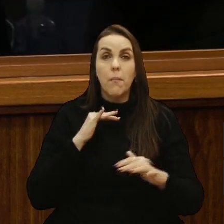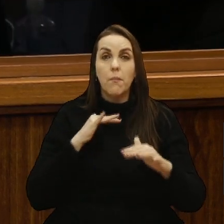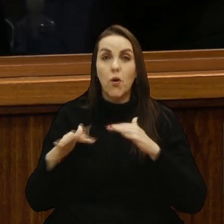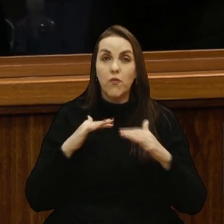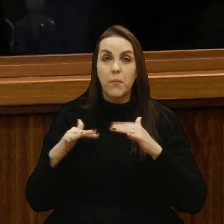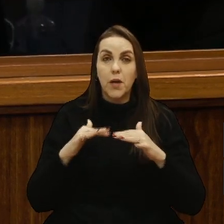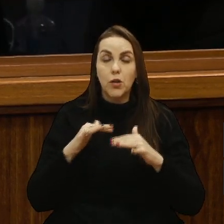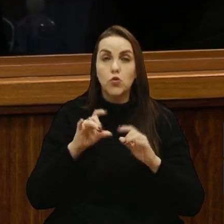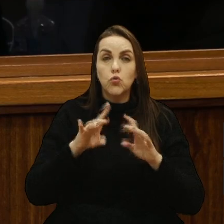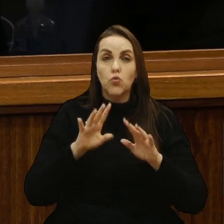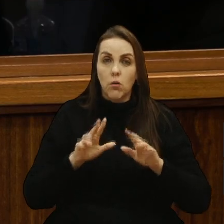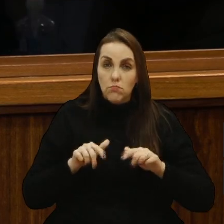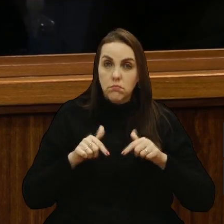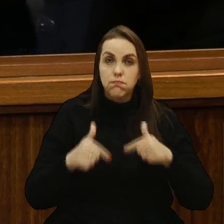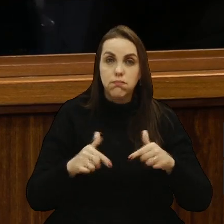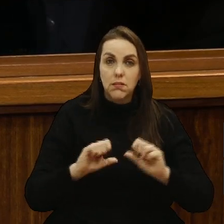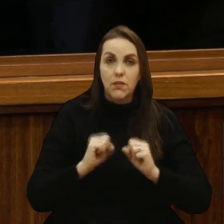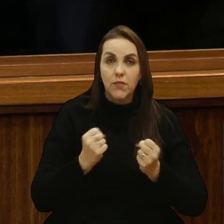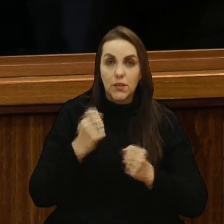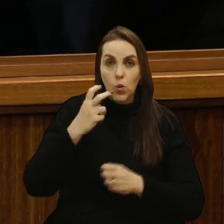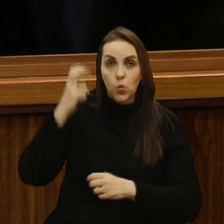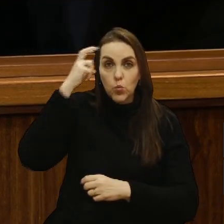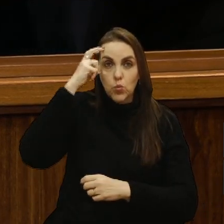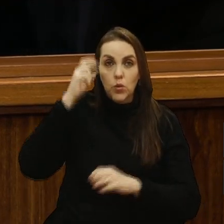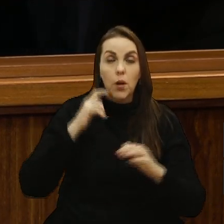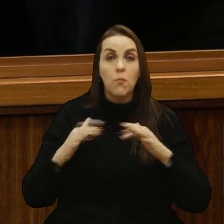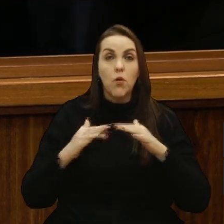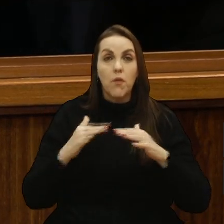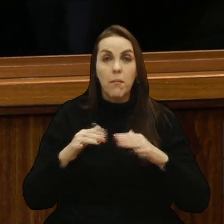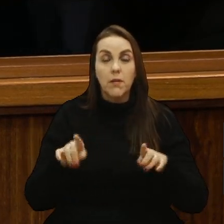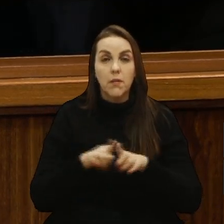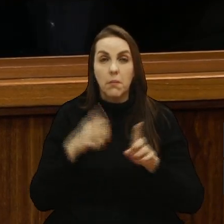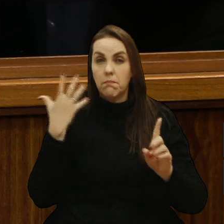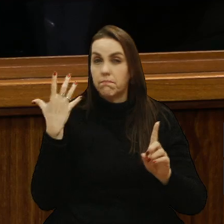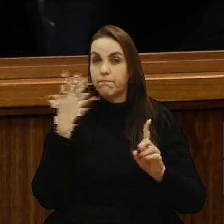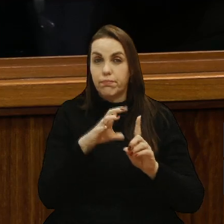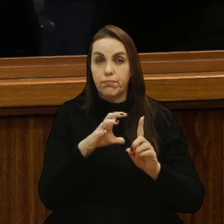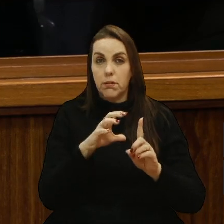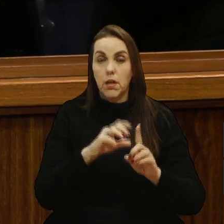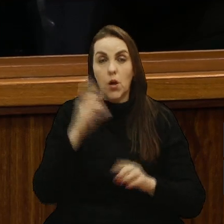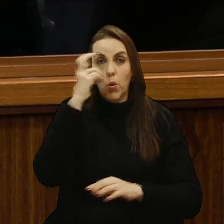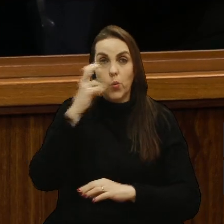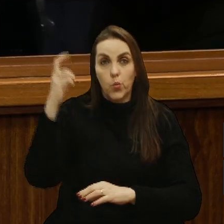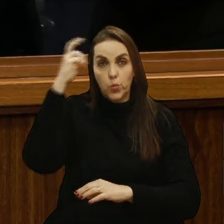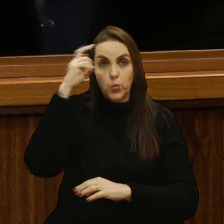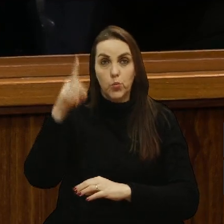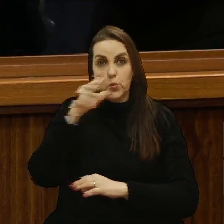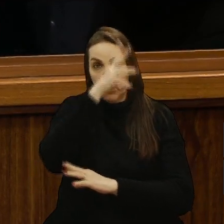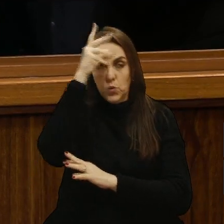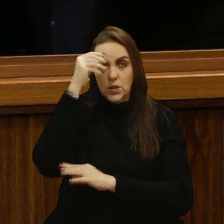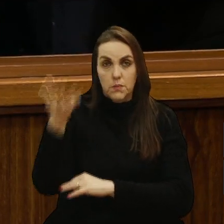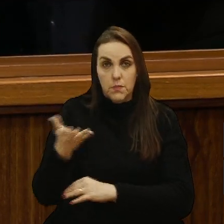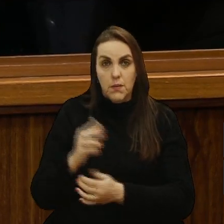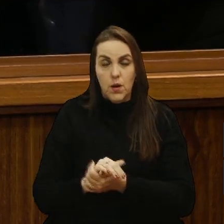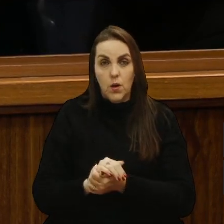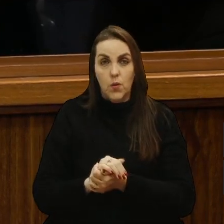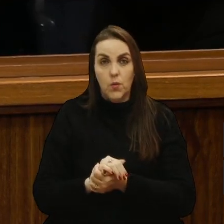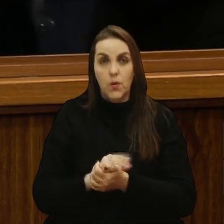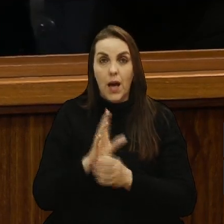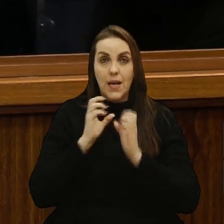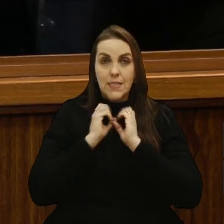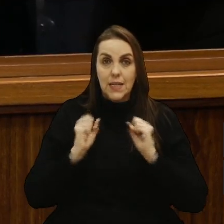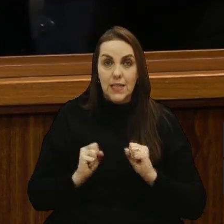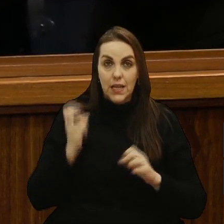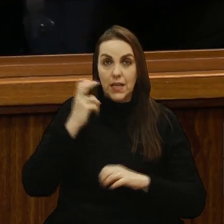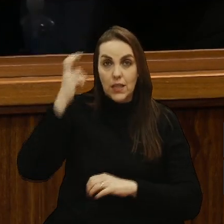só pró-cultura, é um movimento também de repúdio à cultura no município, à pasta da